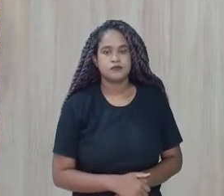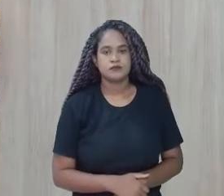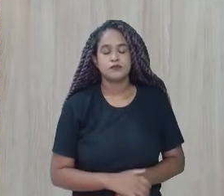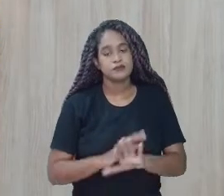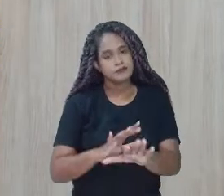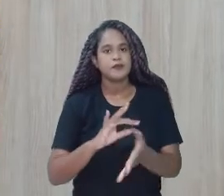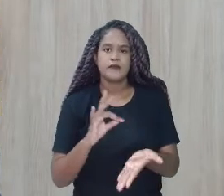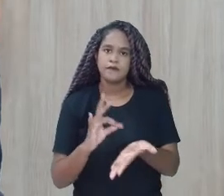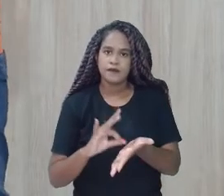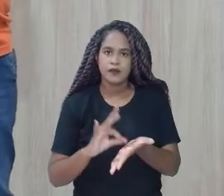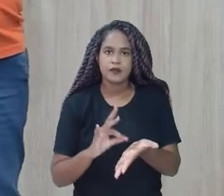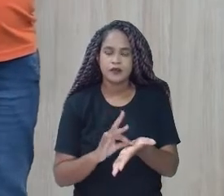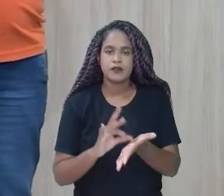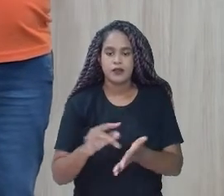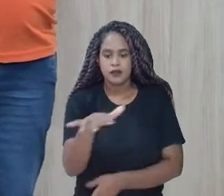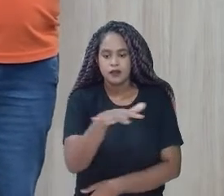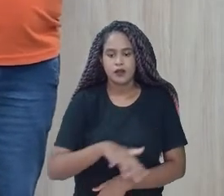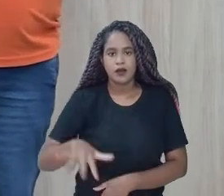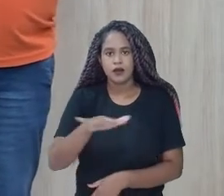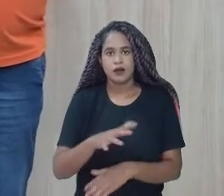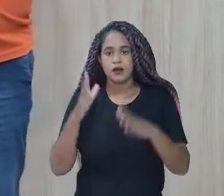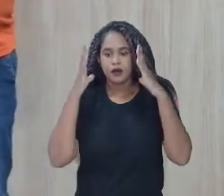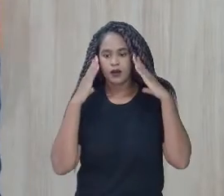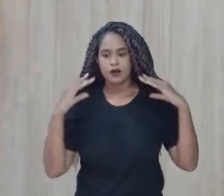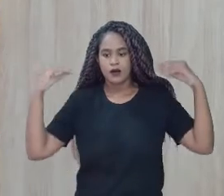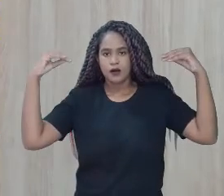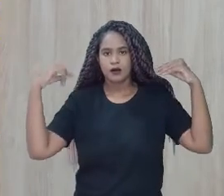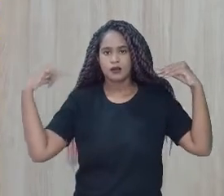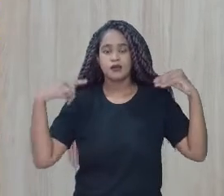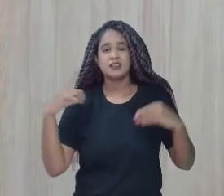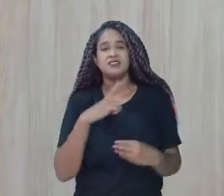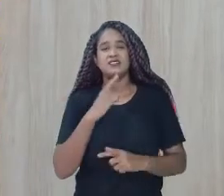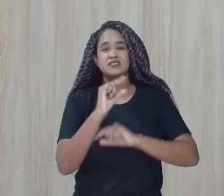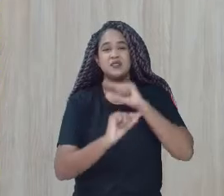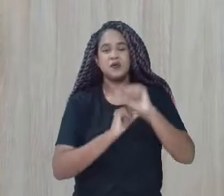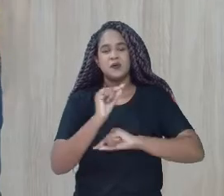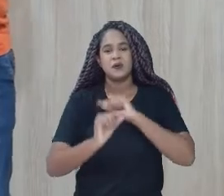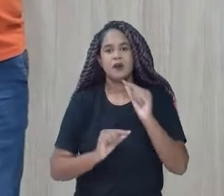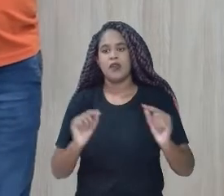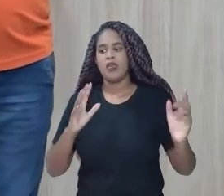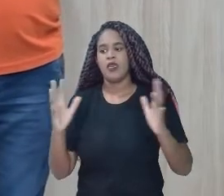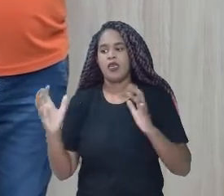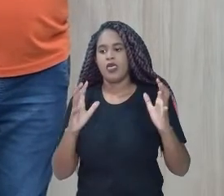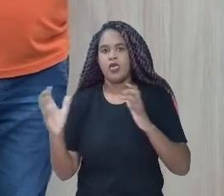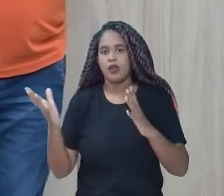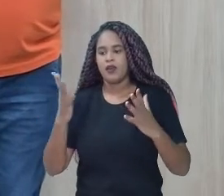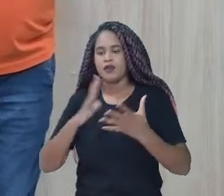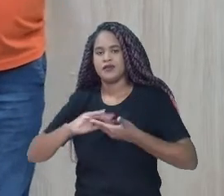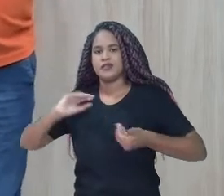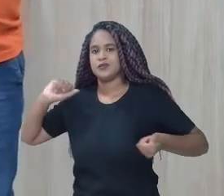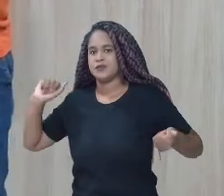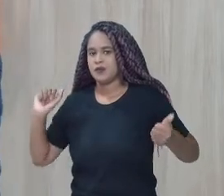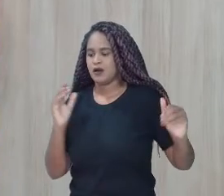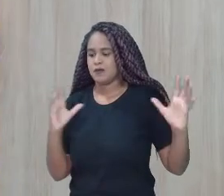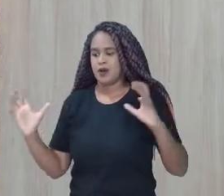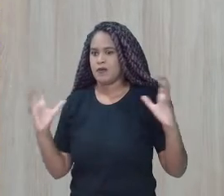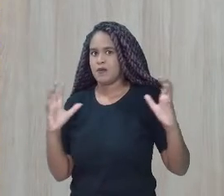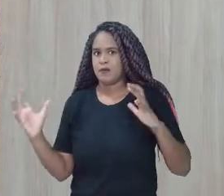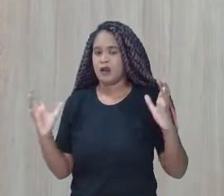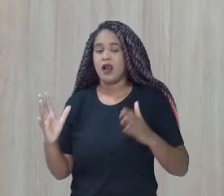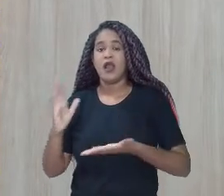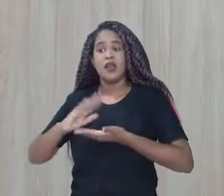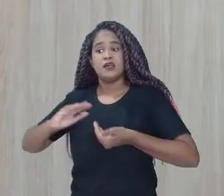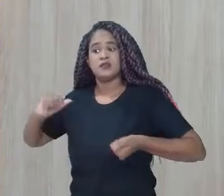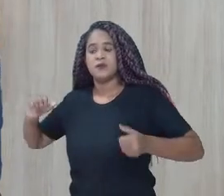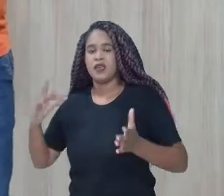o território da Holanda, ele tinha uma rivalidade, né, com o território da Espanha. A Espanha era